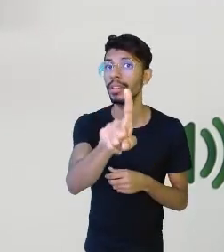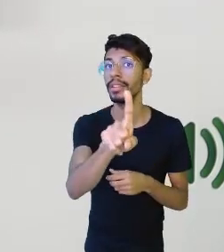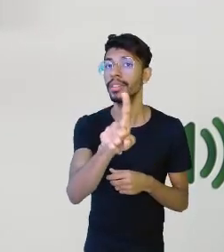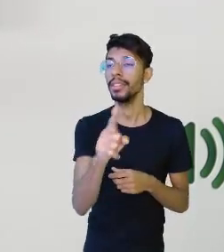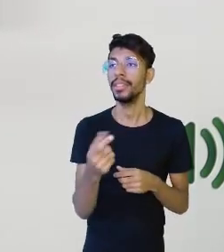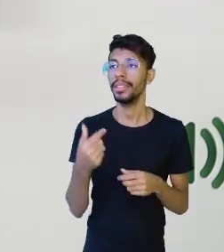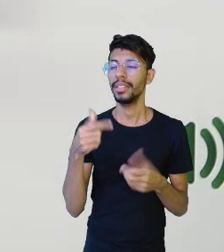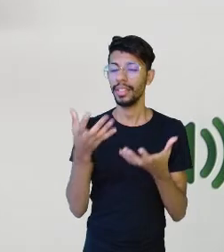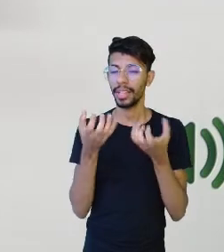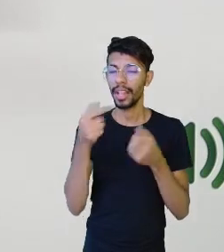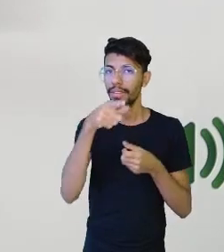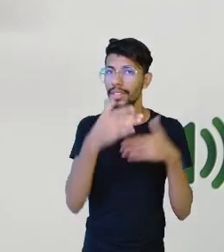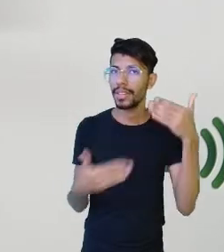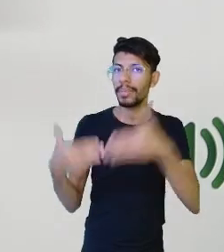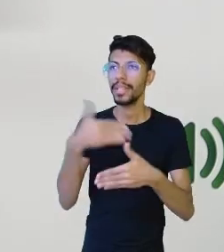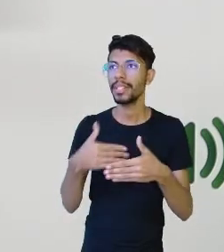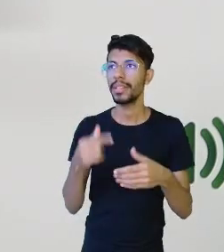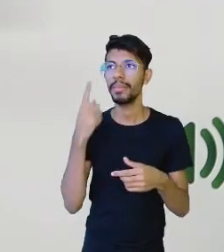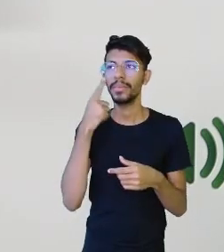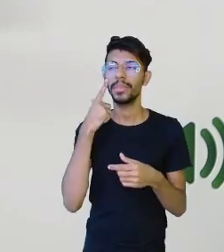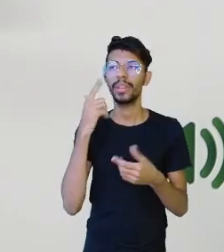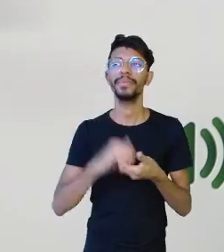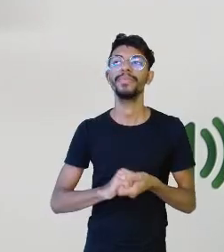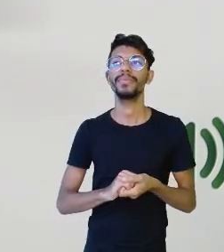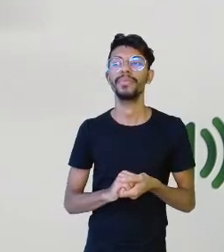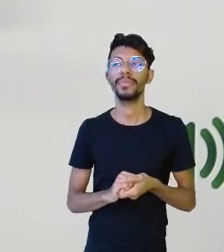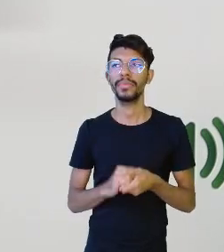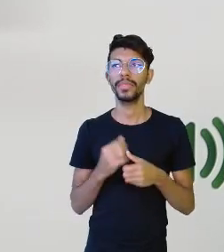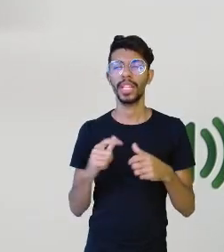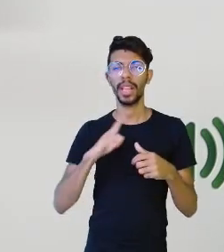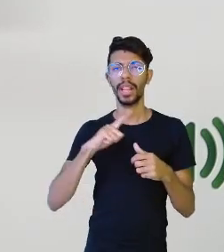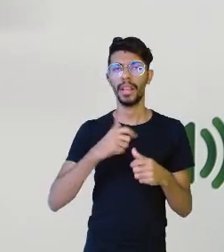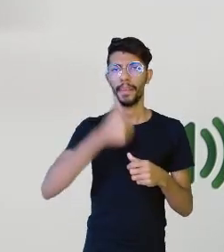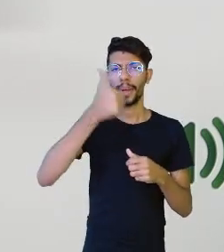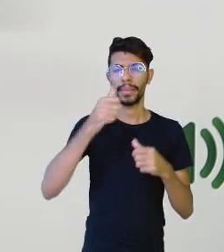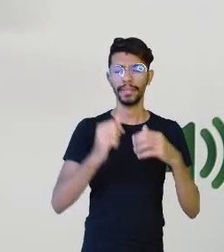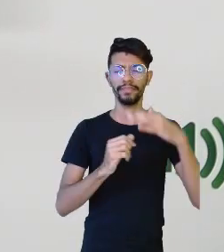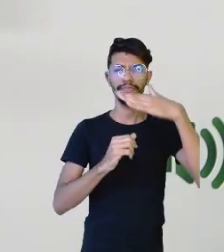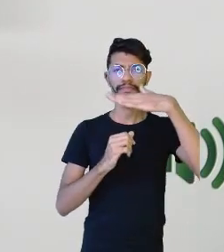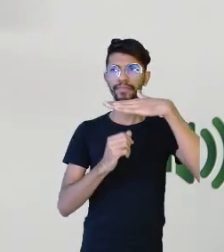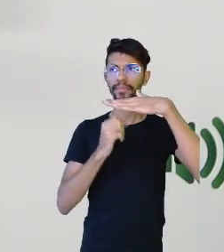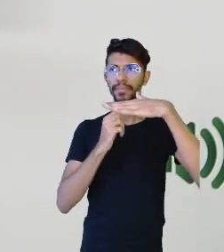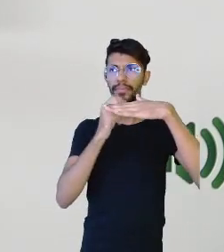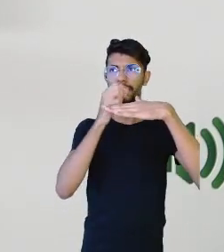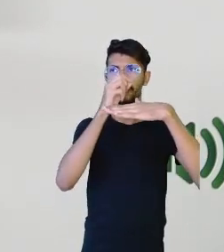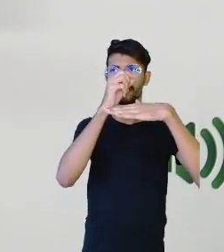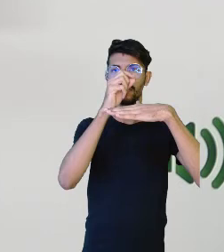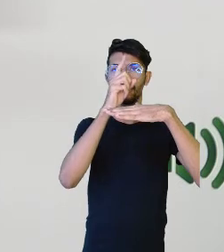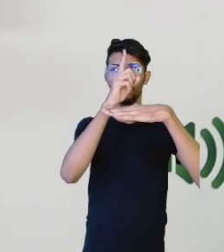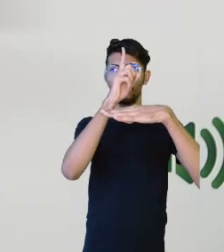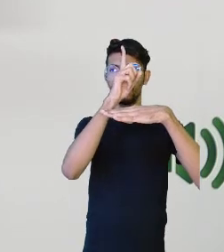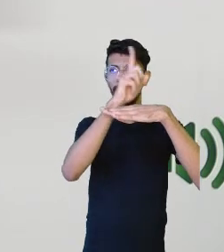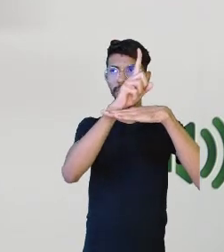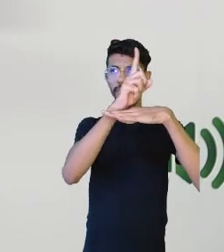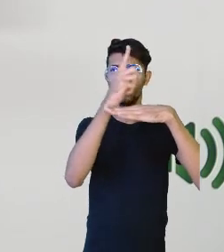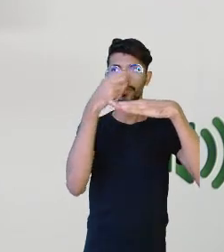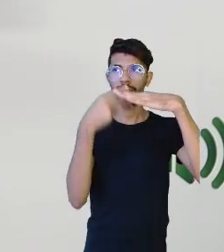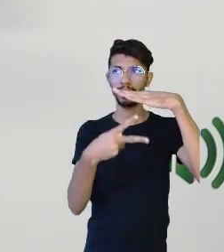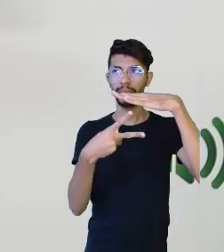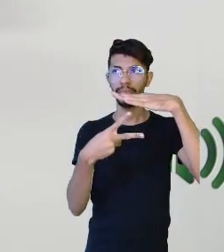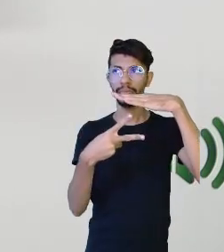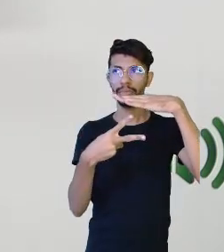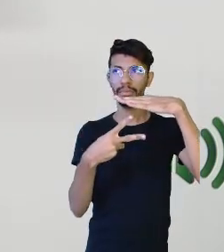sua participação. Eu tenho aqui a primeira fração. Ela é